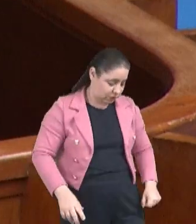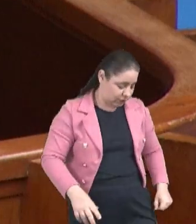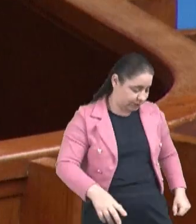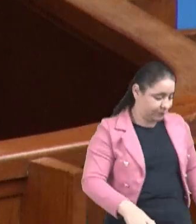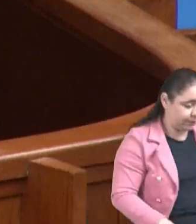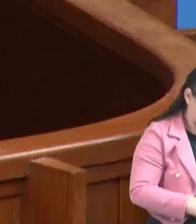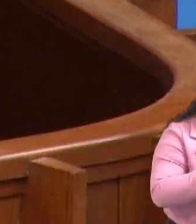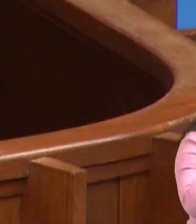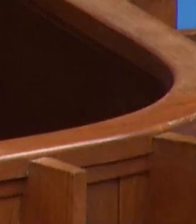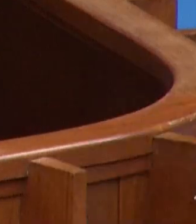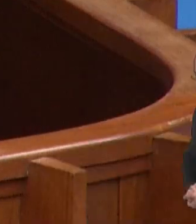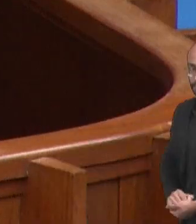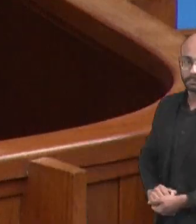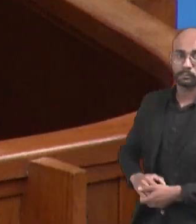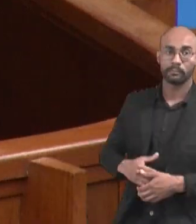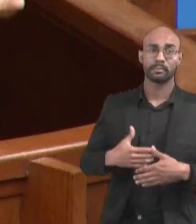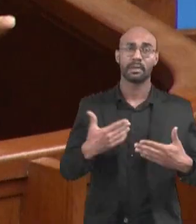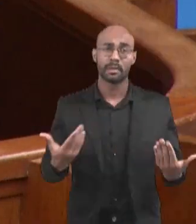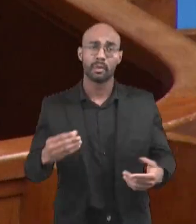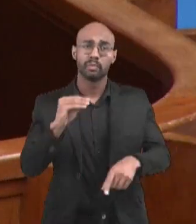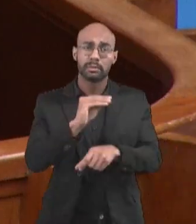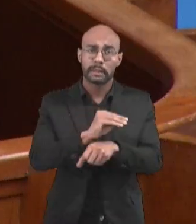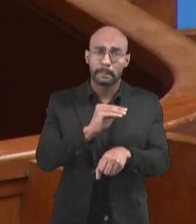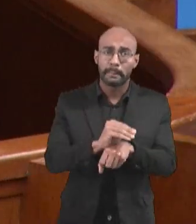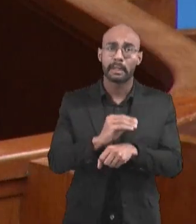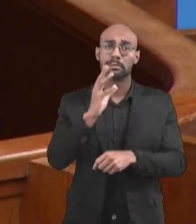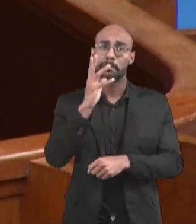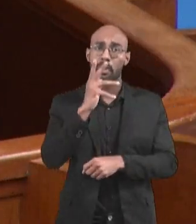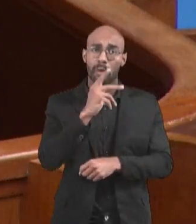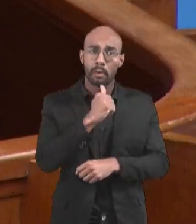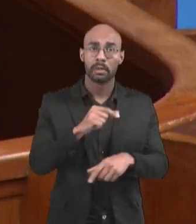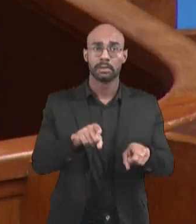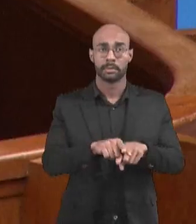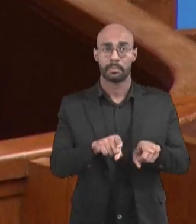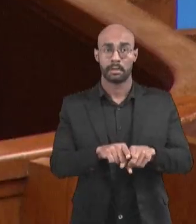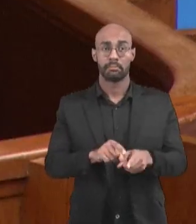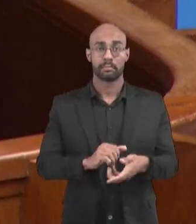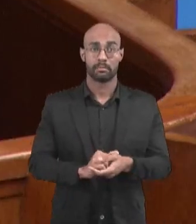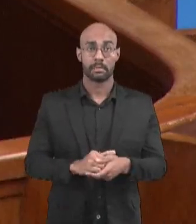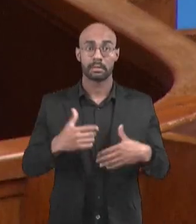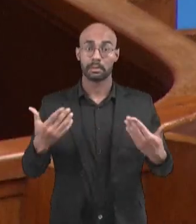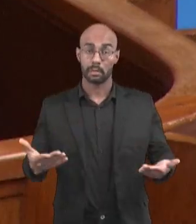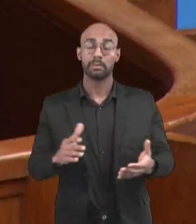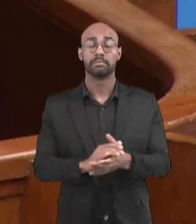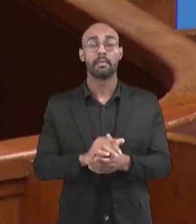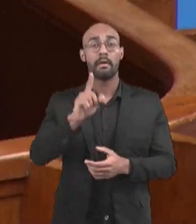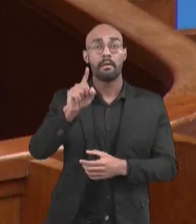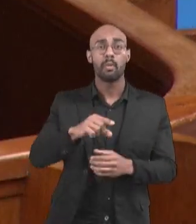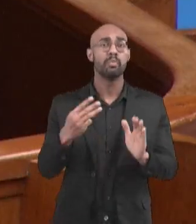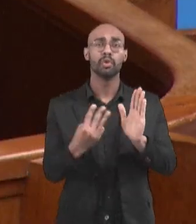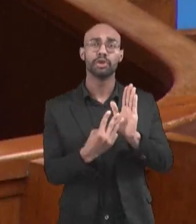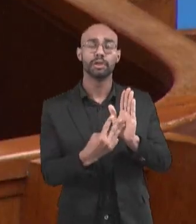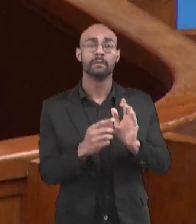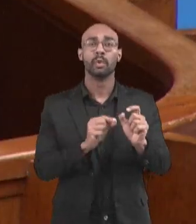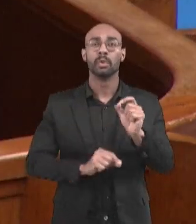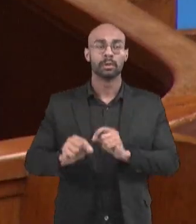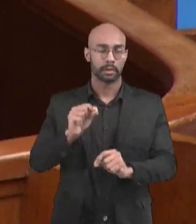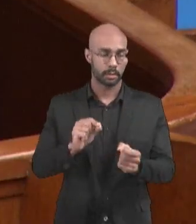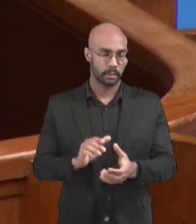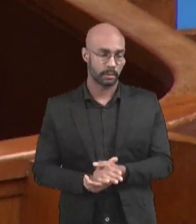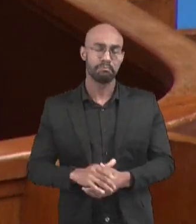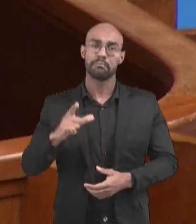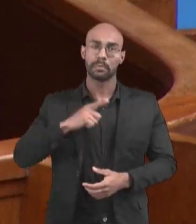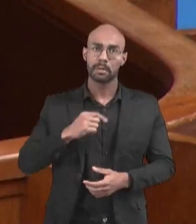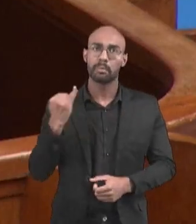certo? O tratamento é muito mais agressivo, muito mais demorado. Então, eu acho que é um motivo de